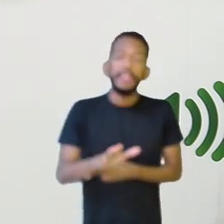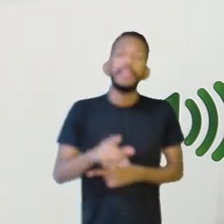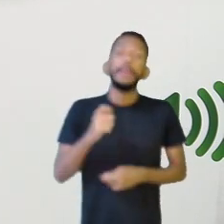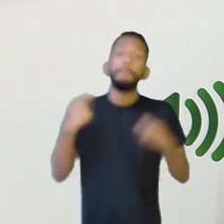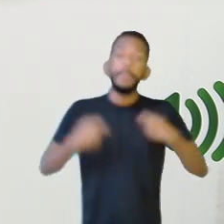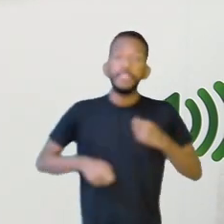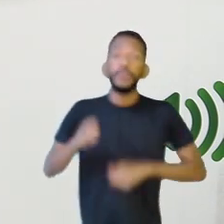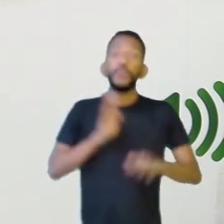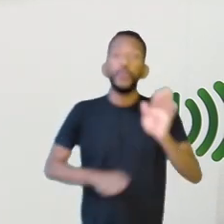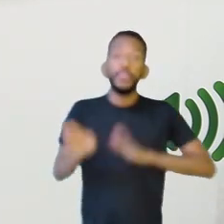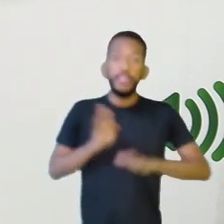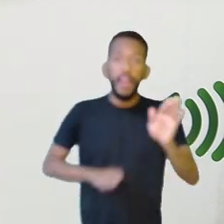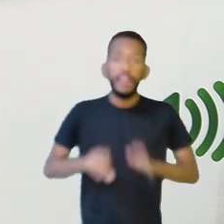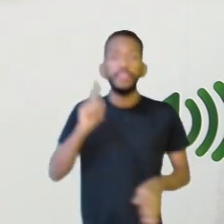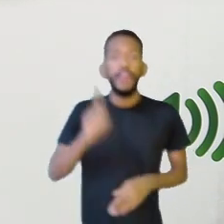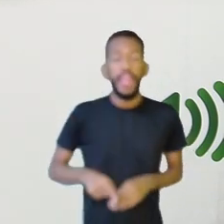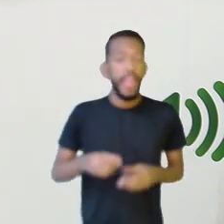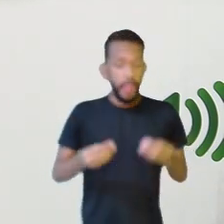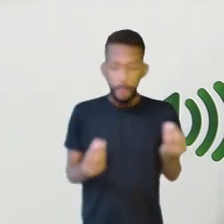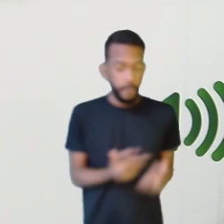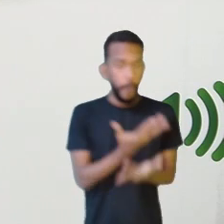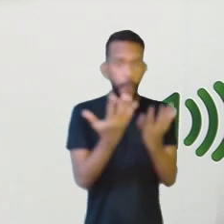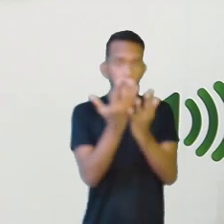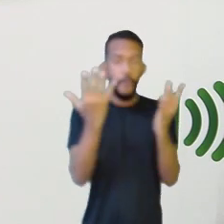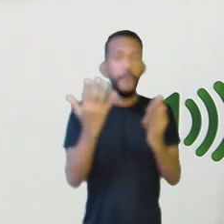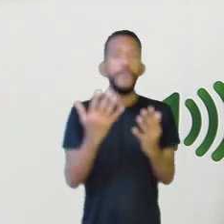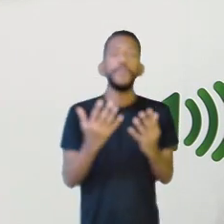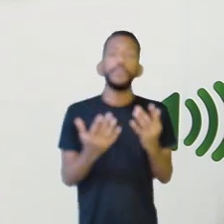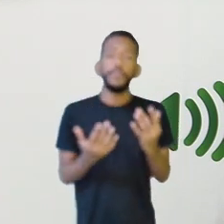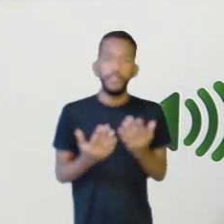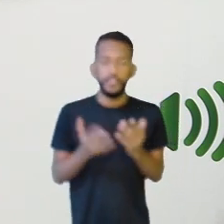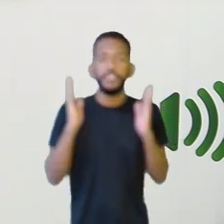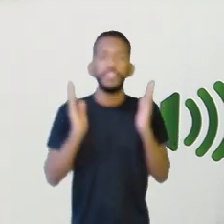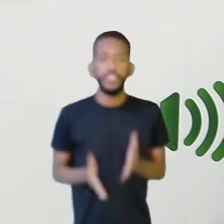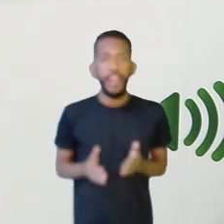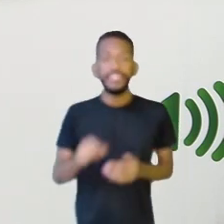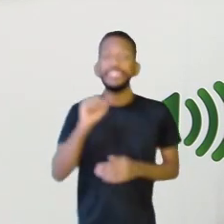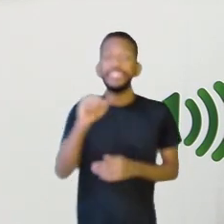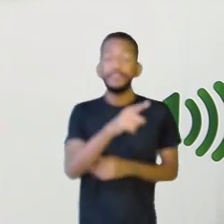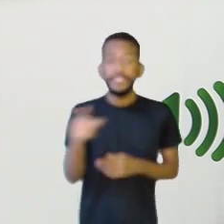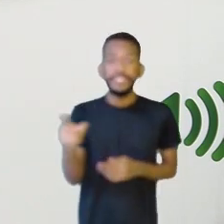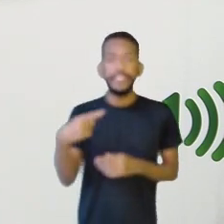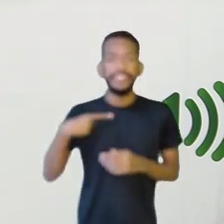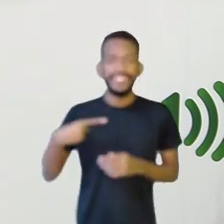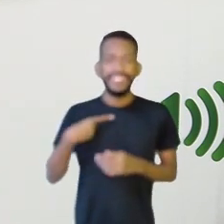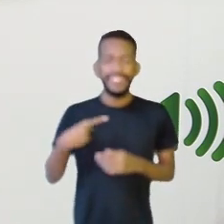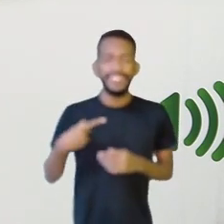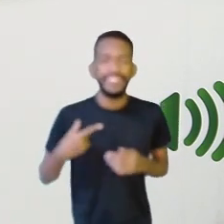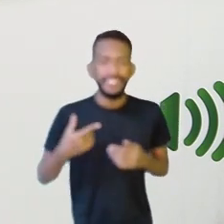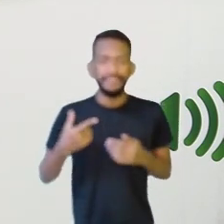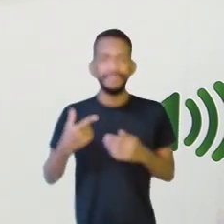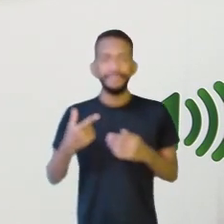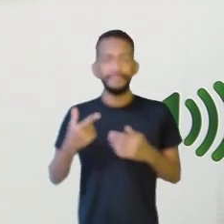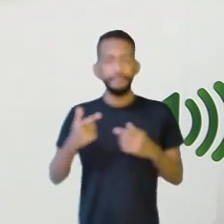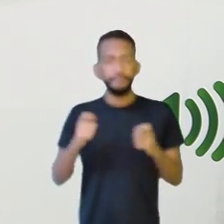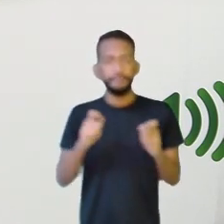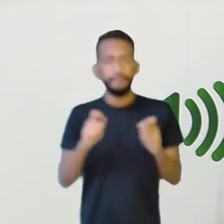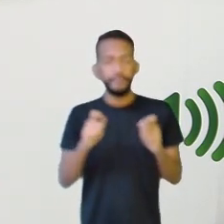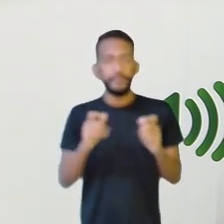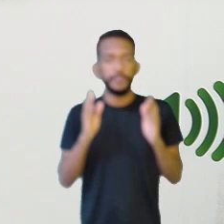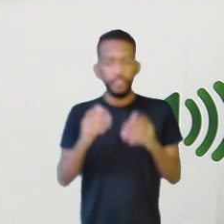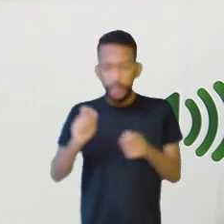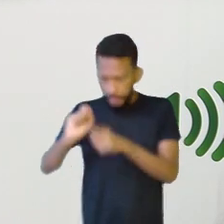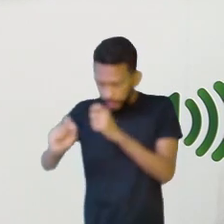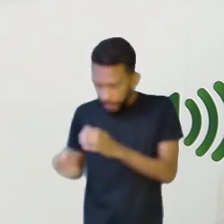cuidado porque ele é altamente inflamável, ele pega fogo. Então se você acender um palito de fósforo, se tivermos uma fonte de